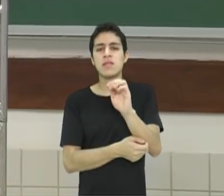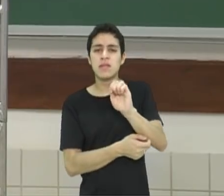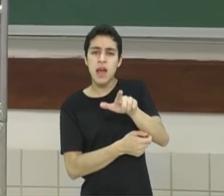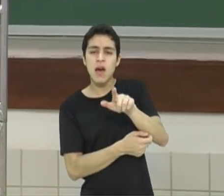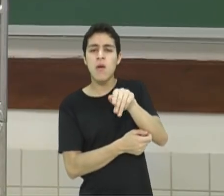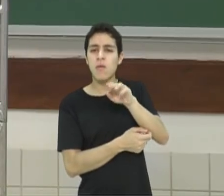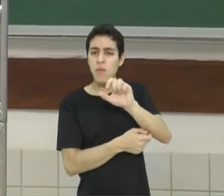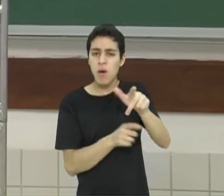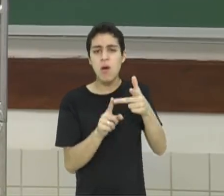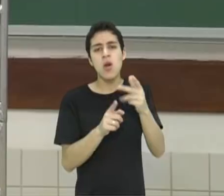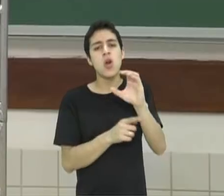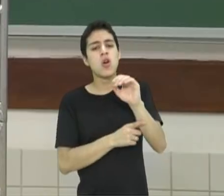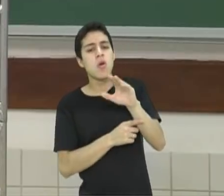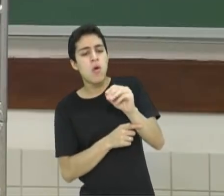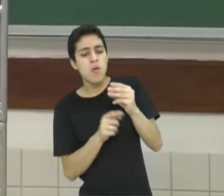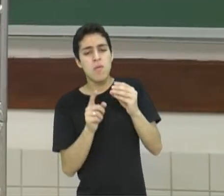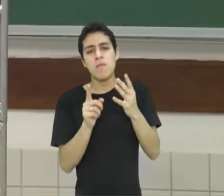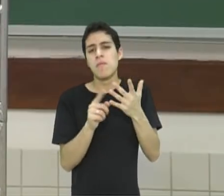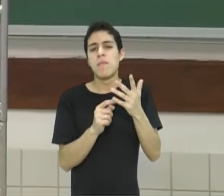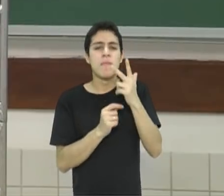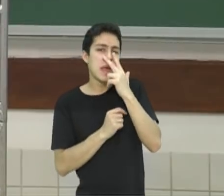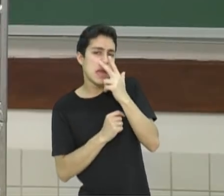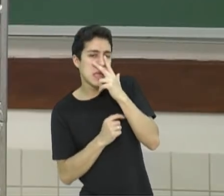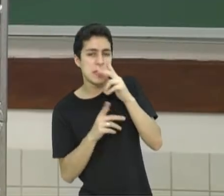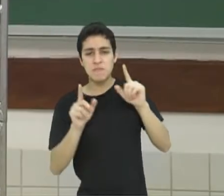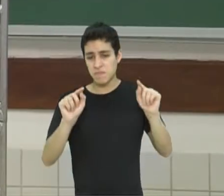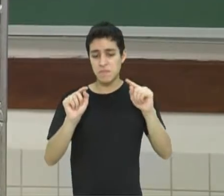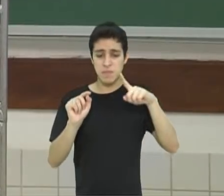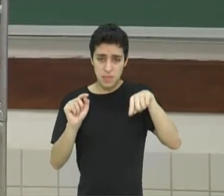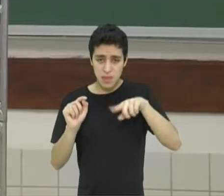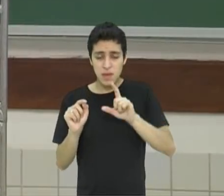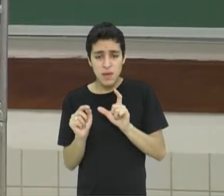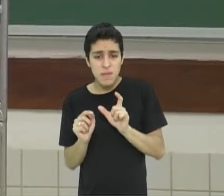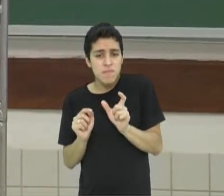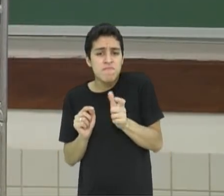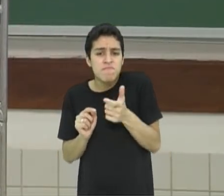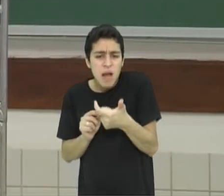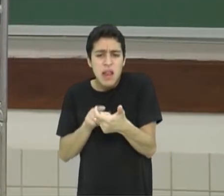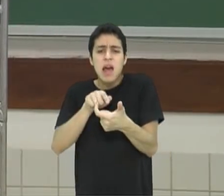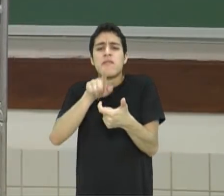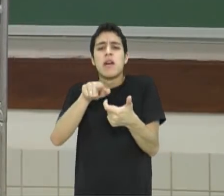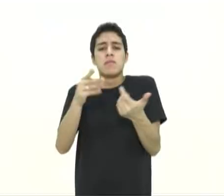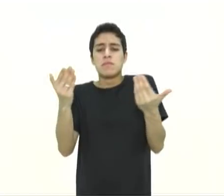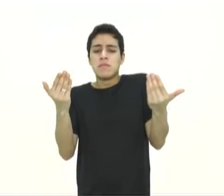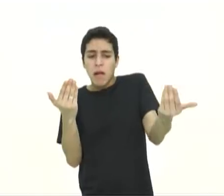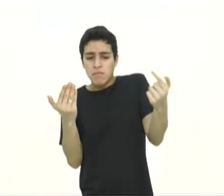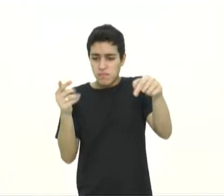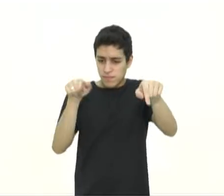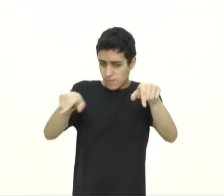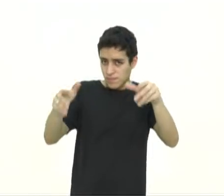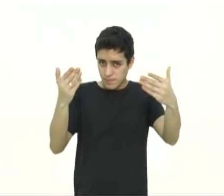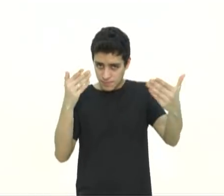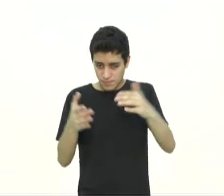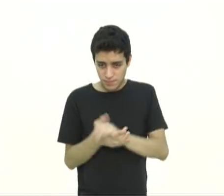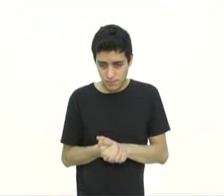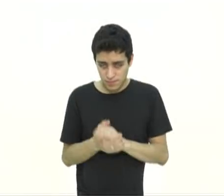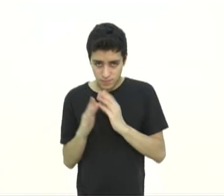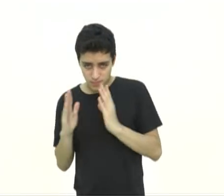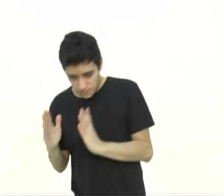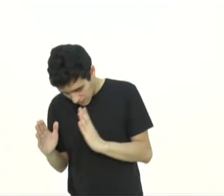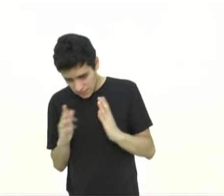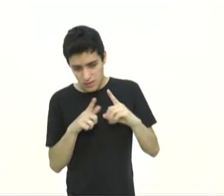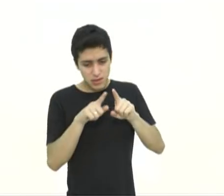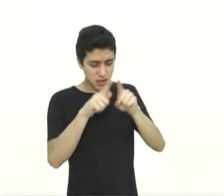qual, como, parecido. São palavras que fazem comparação. Também analisamos